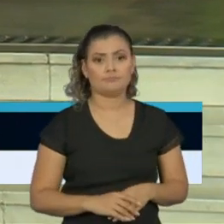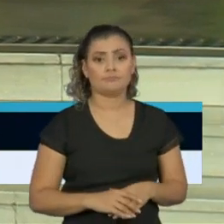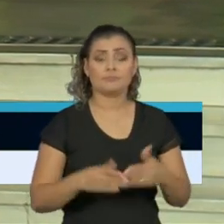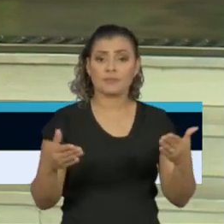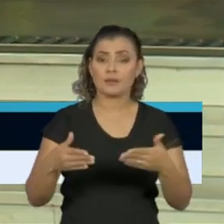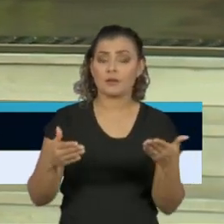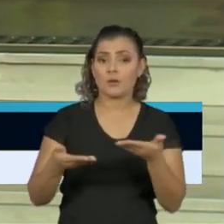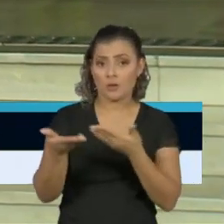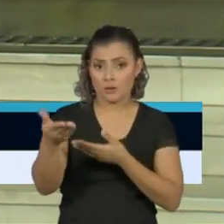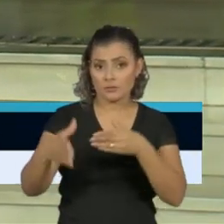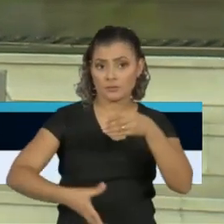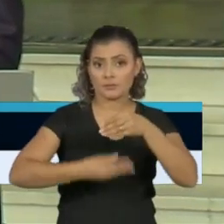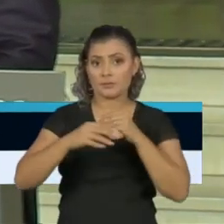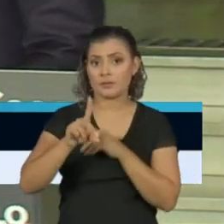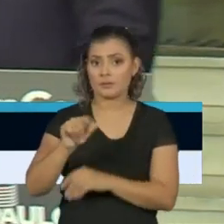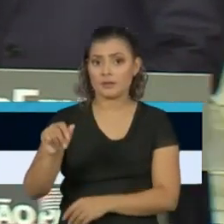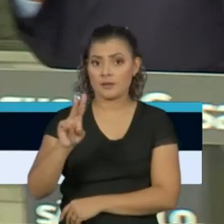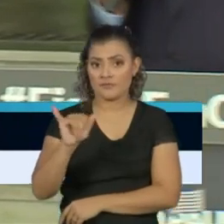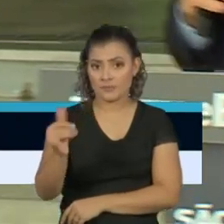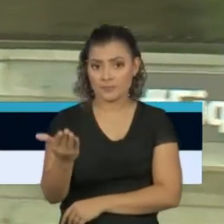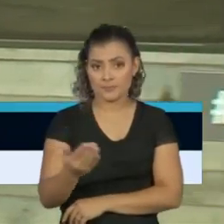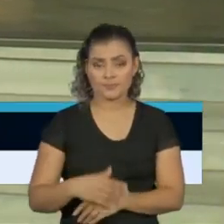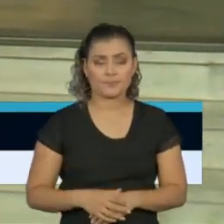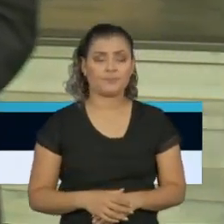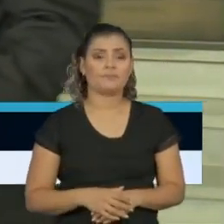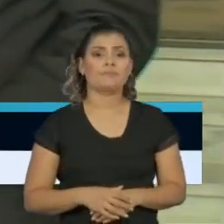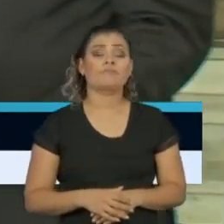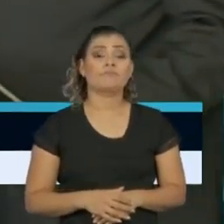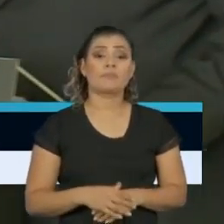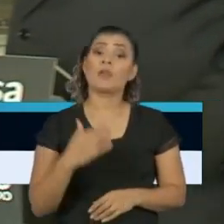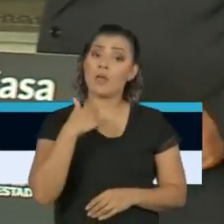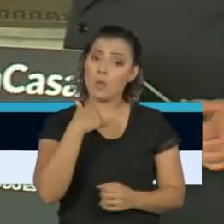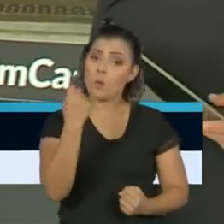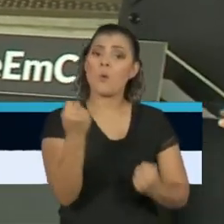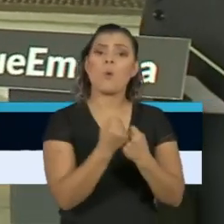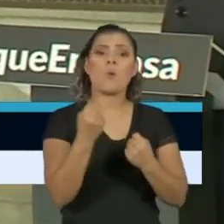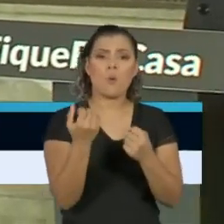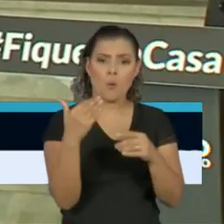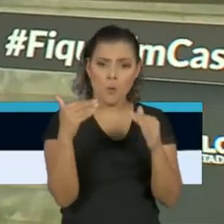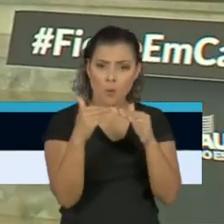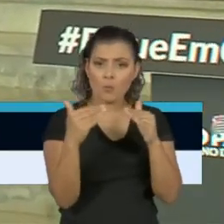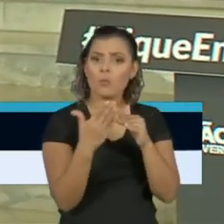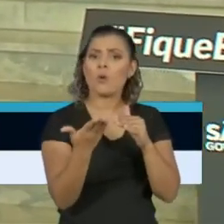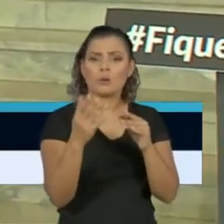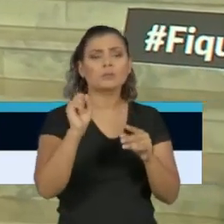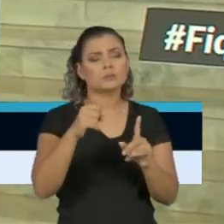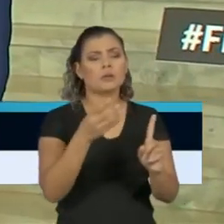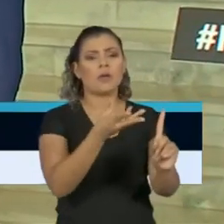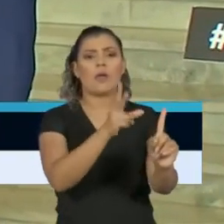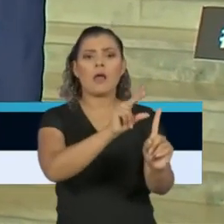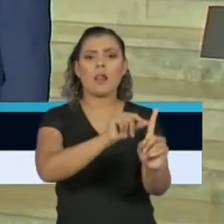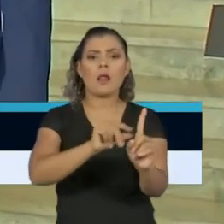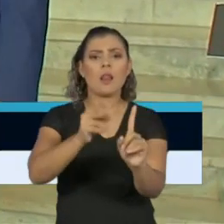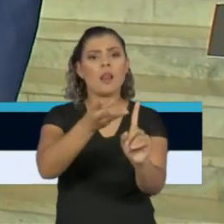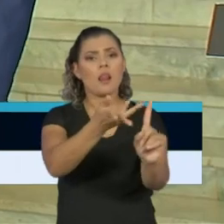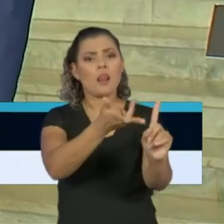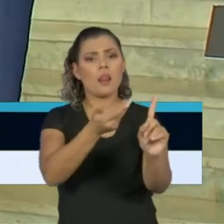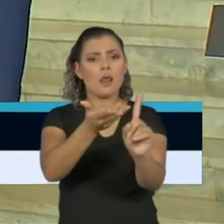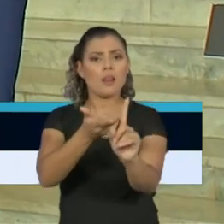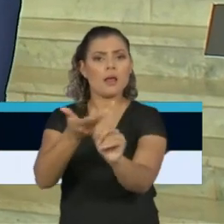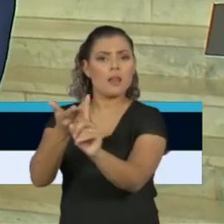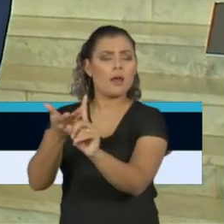agora a complementação do Dr. Davi Uip. Eu sou a favor do convencimento através da